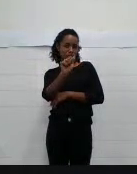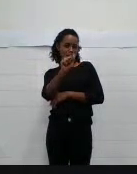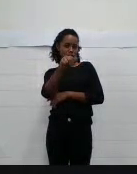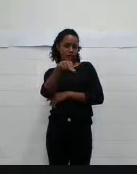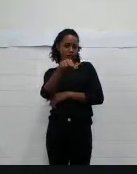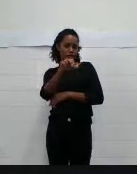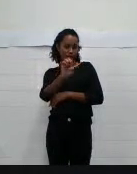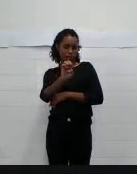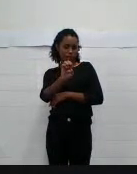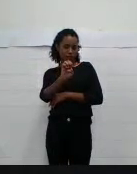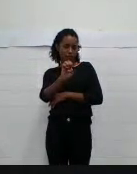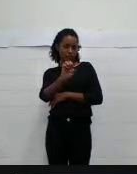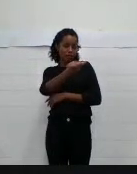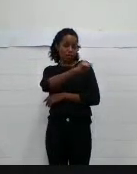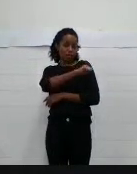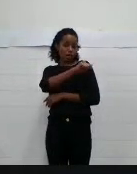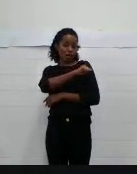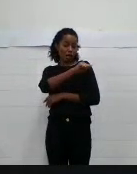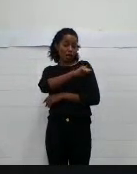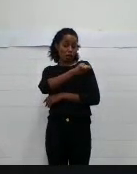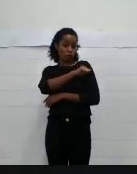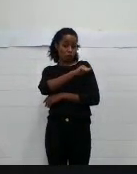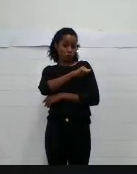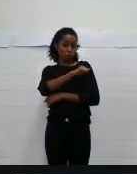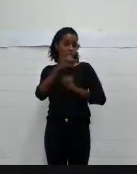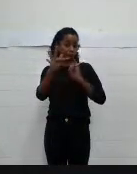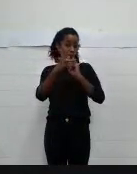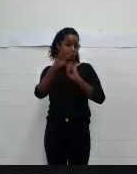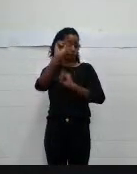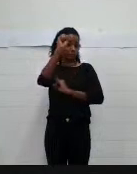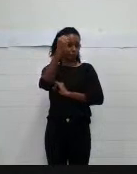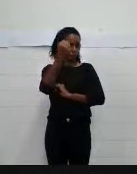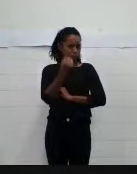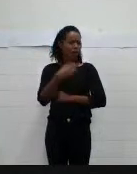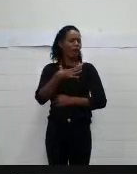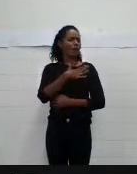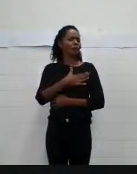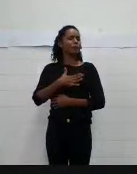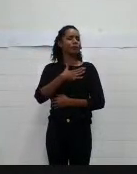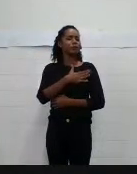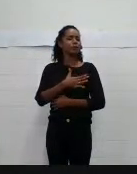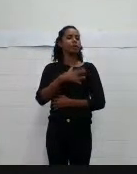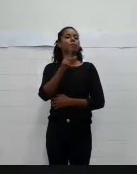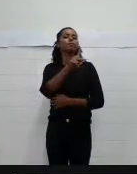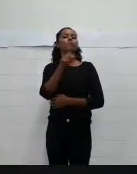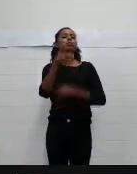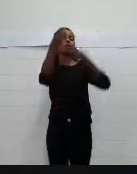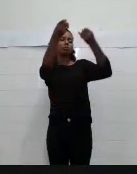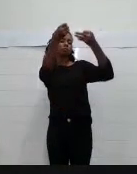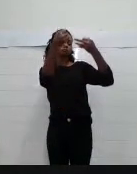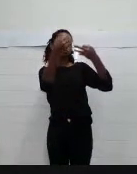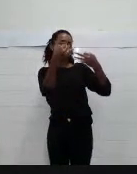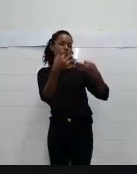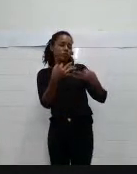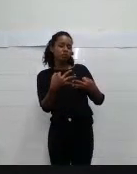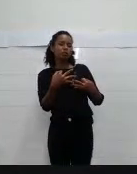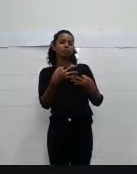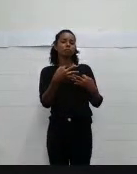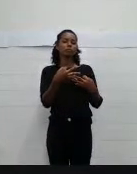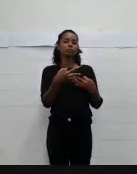do Instituto Federal, disse assim: gostaria que a professora Rosemary falasse um pouco sobre